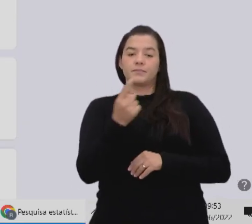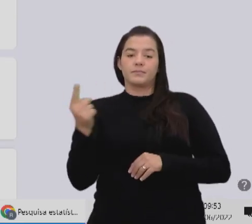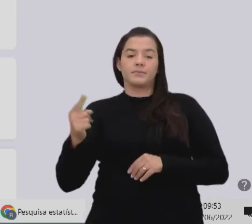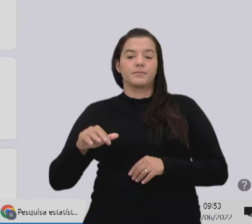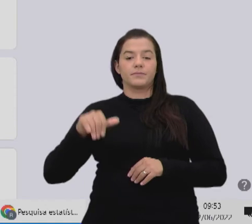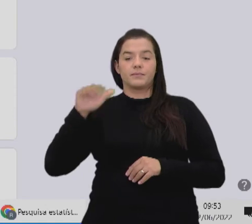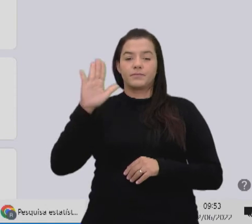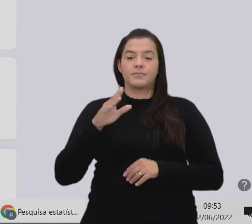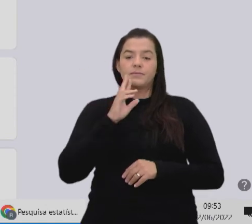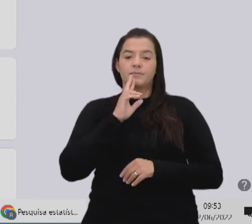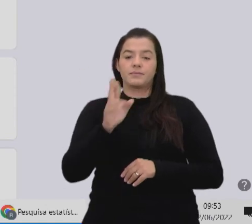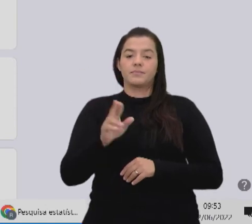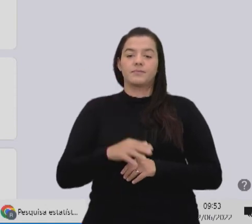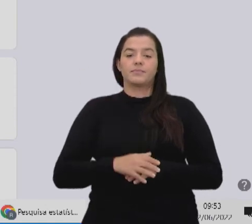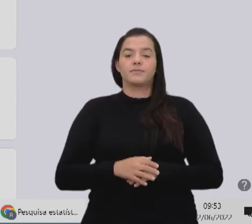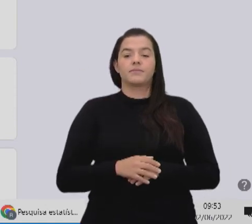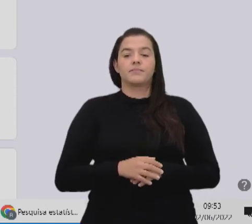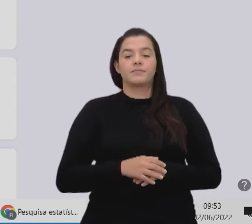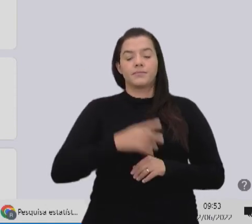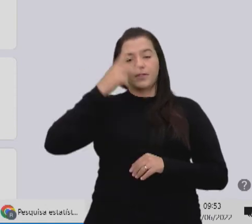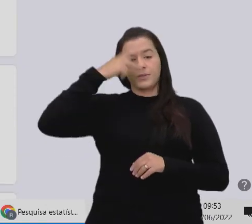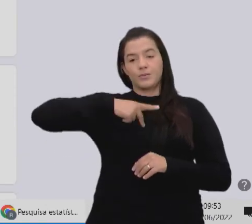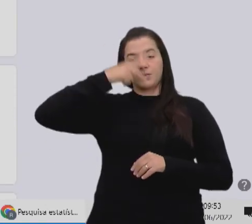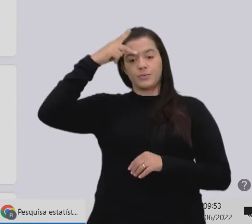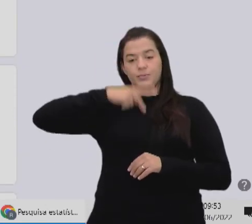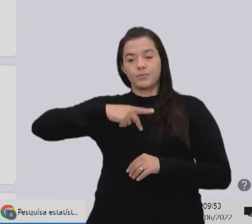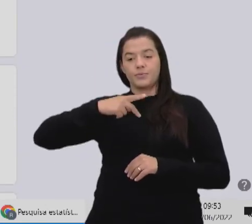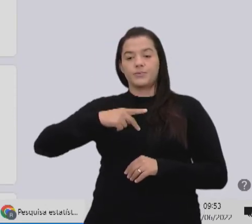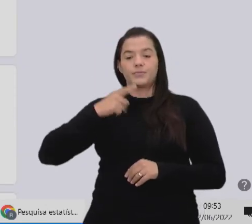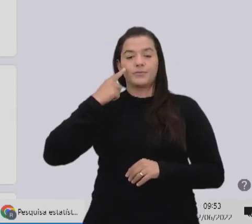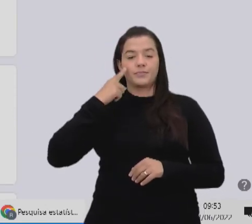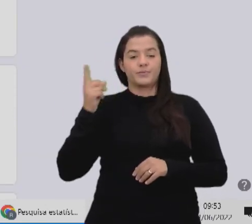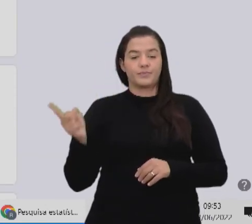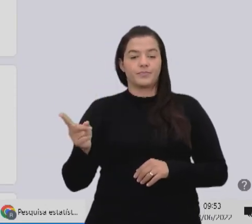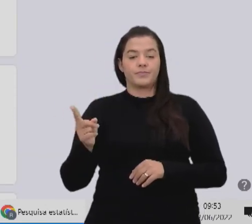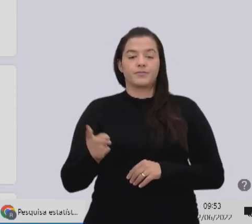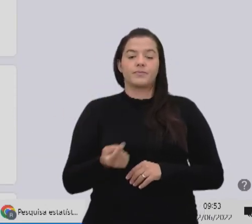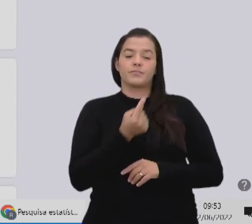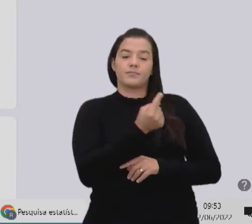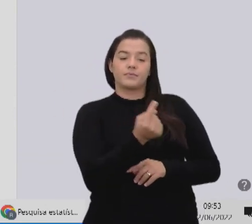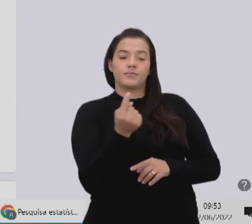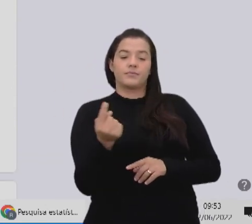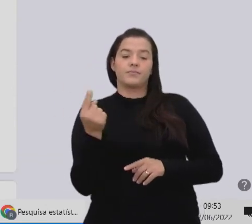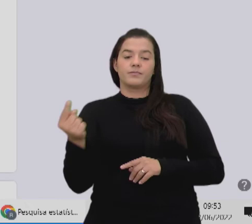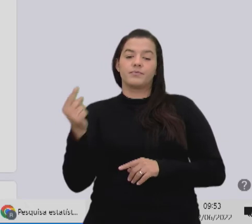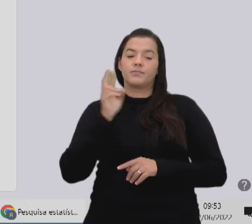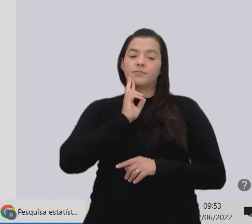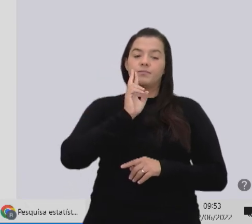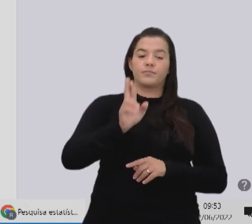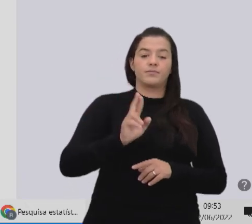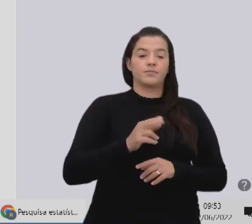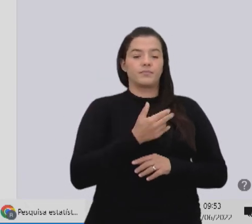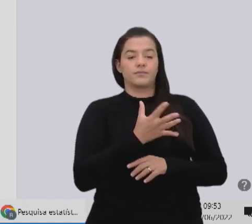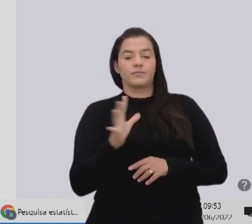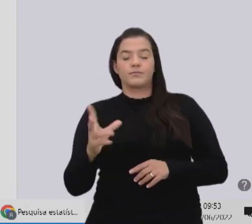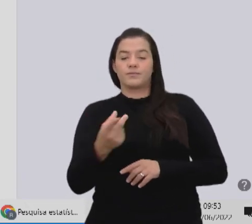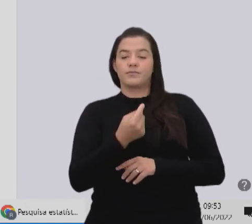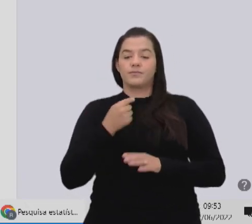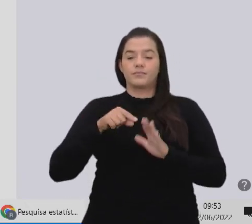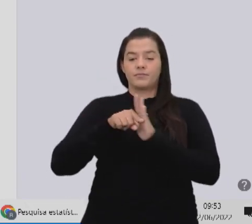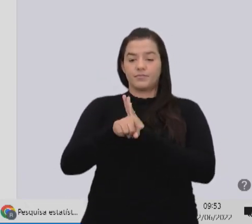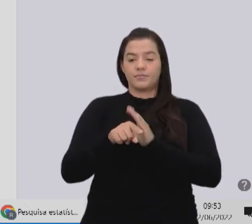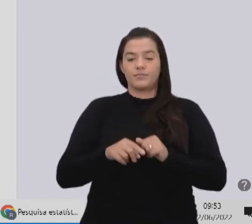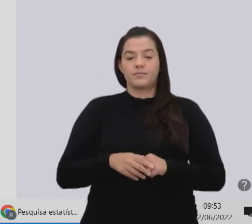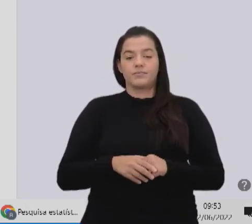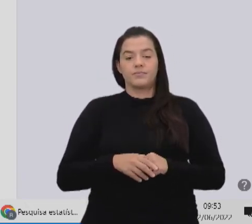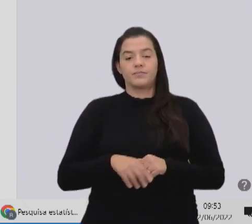respondidas. E no individual, que é a terceira opção que tem lá em cima de respostas, ele mostra qual foi a resposta mais dada por pergunta. Olha. Então, pergunta